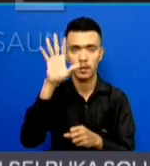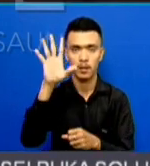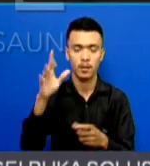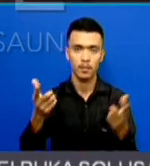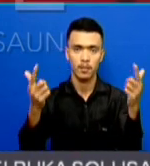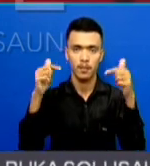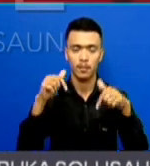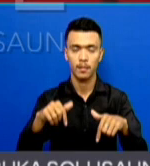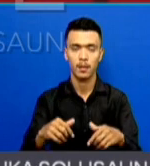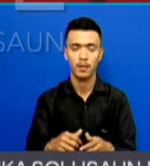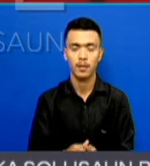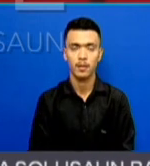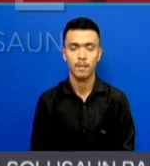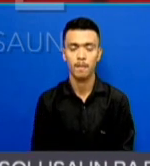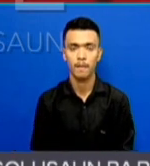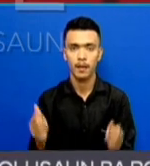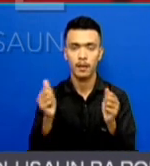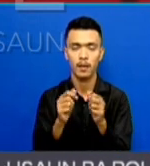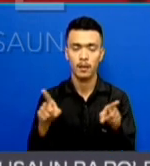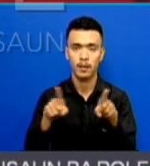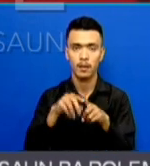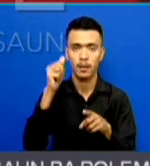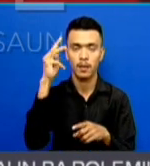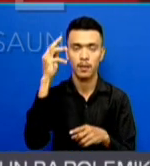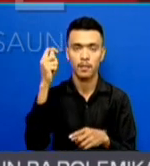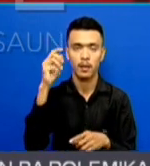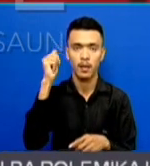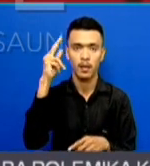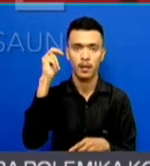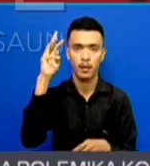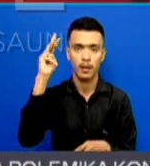sira tutela e ministério nia nessa ANP, ANM,